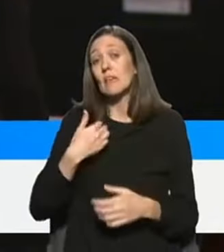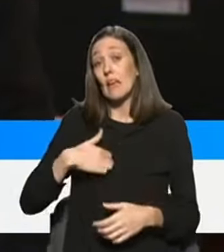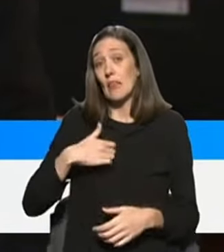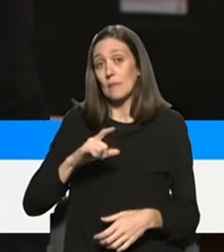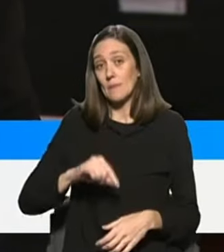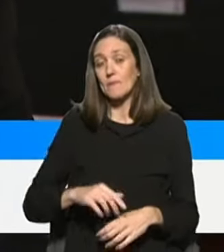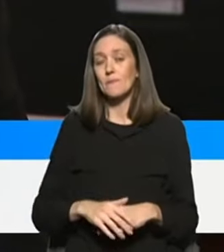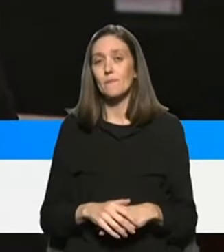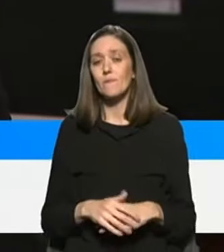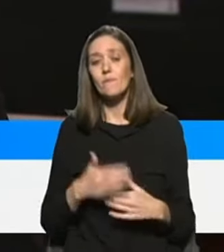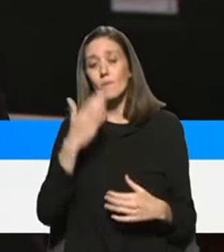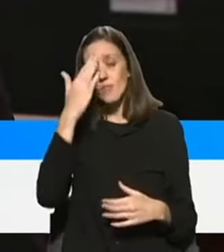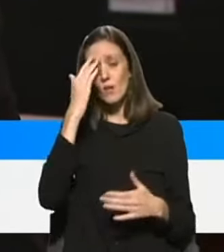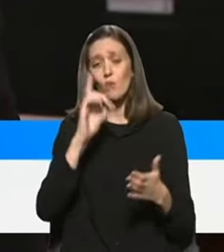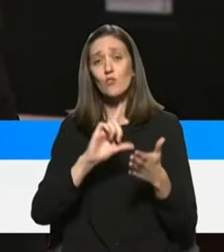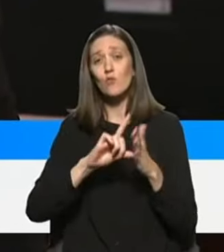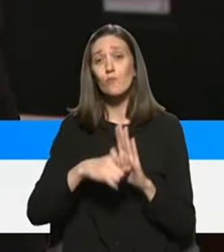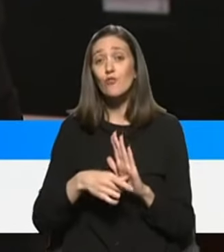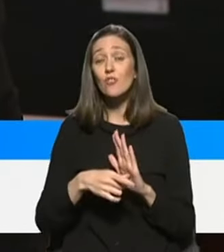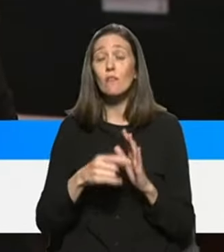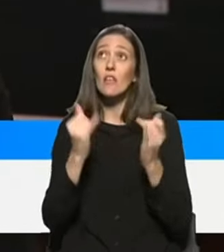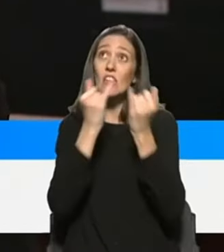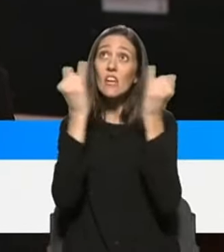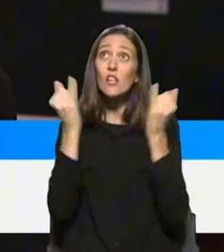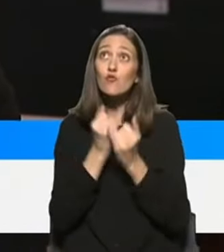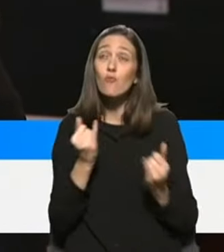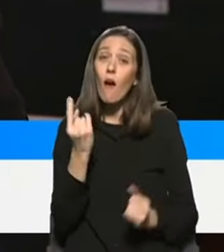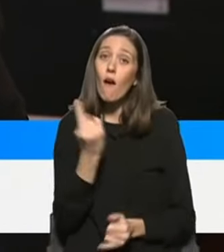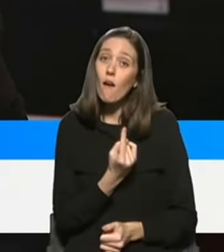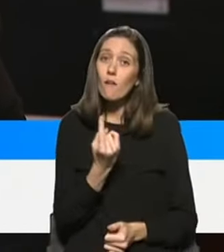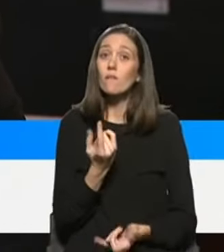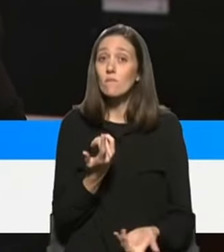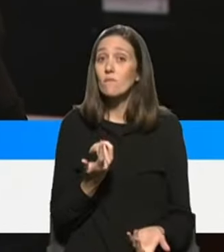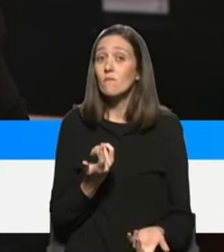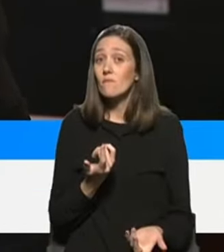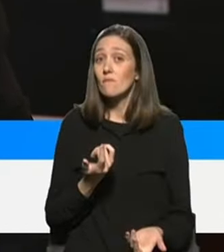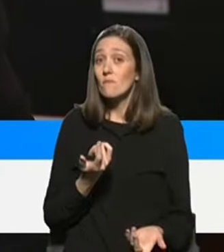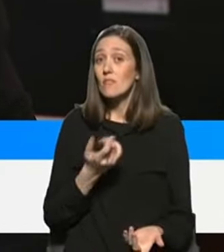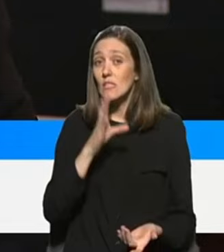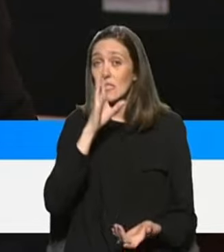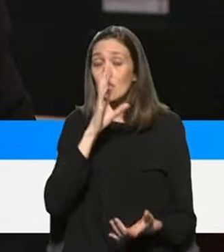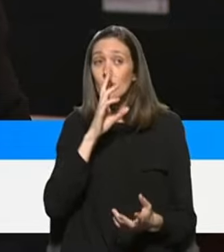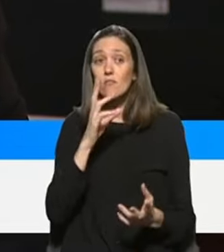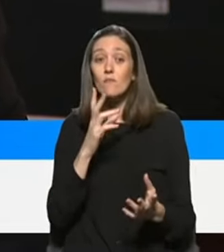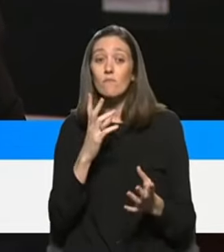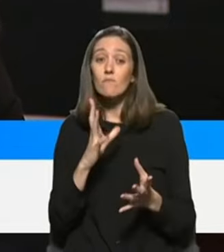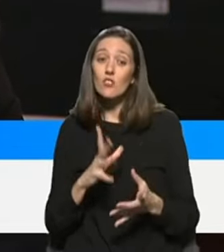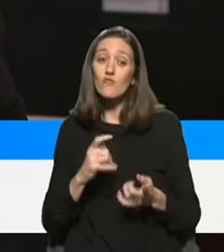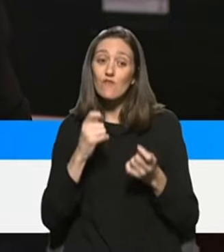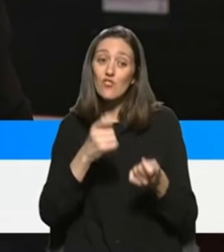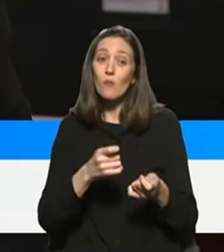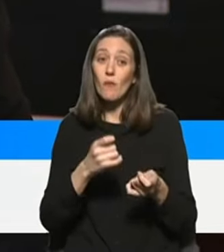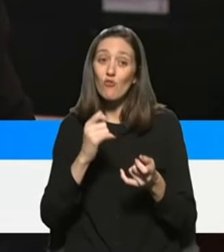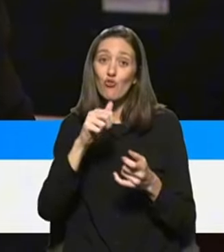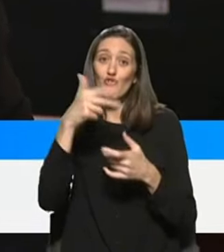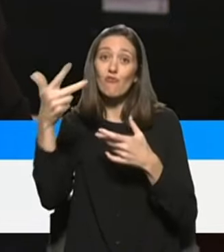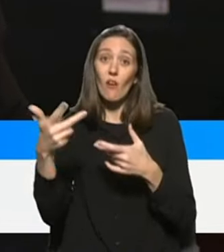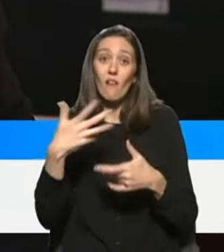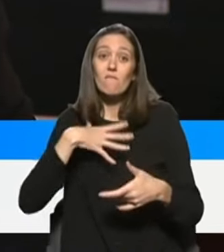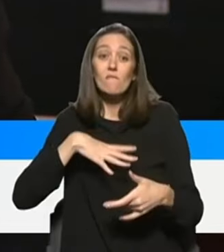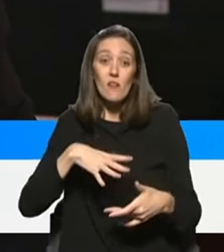o projeto deve ter esta internacionalidade se queremos que tenha captação de investimento externo e queremos que